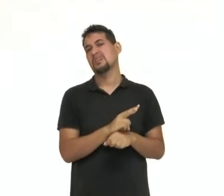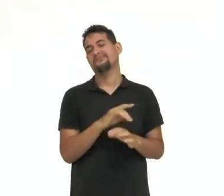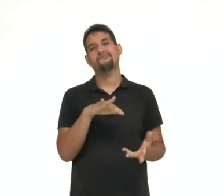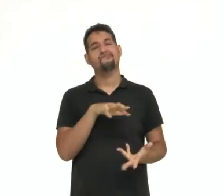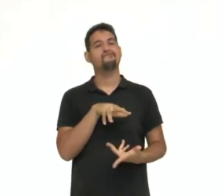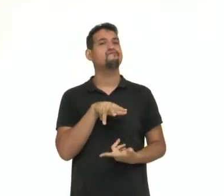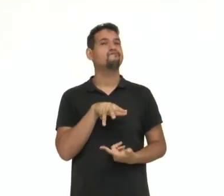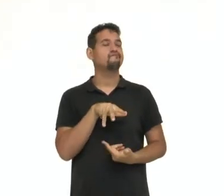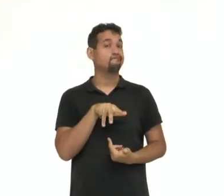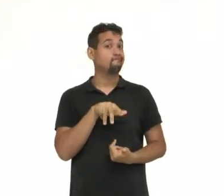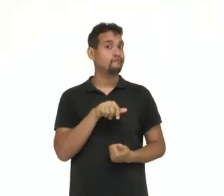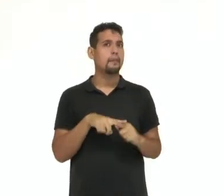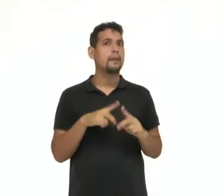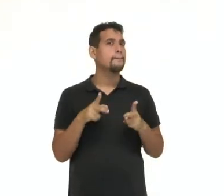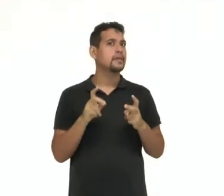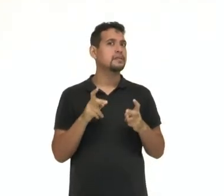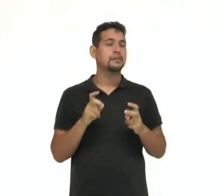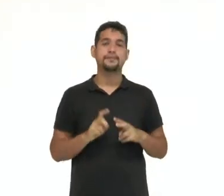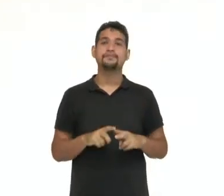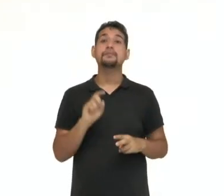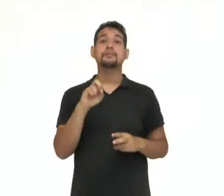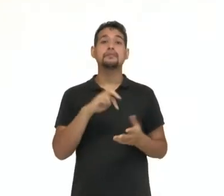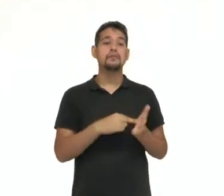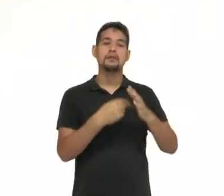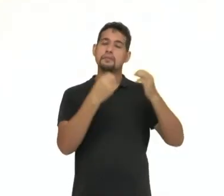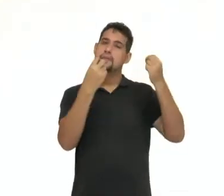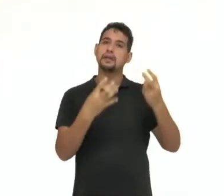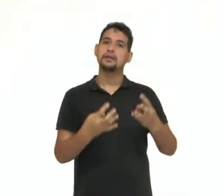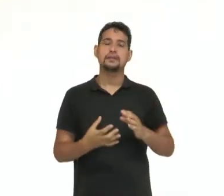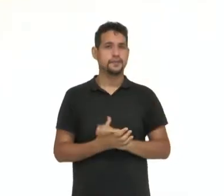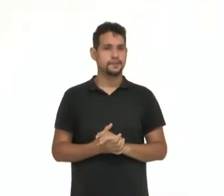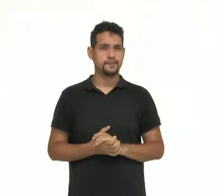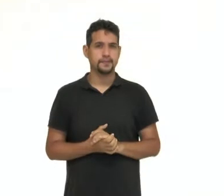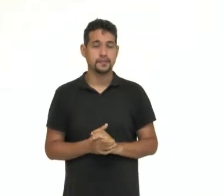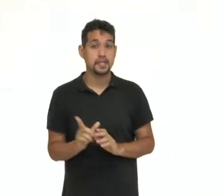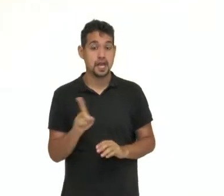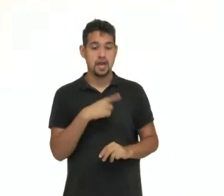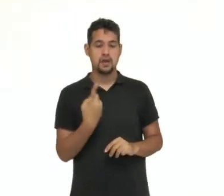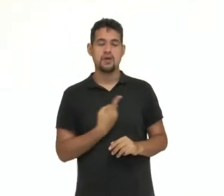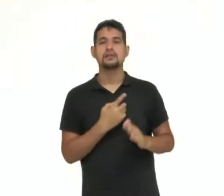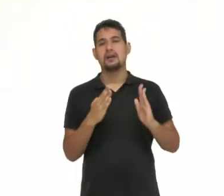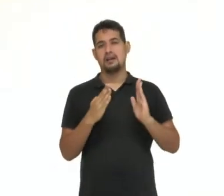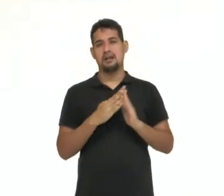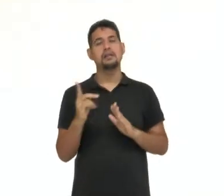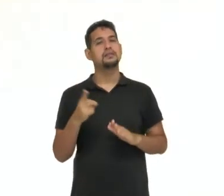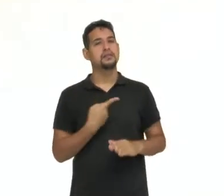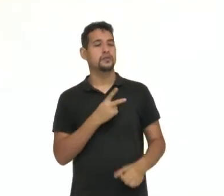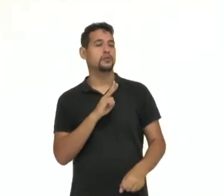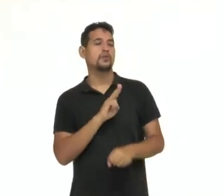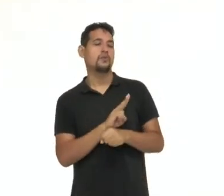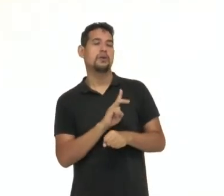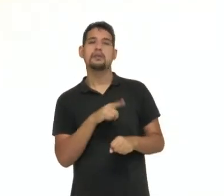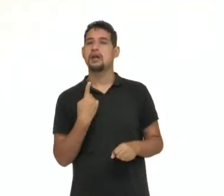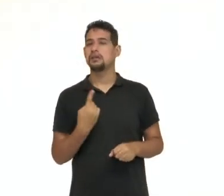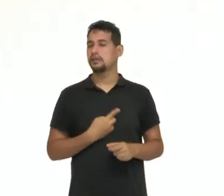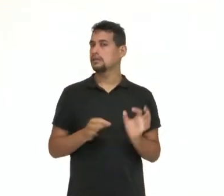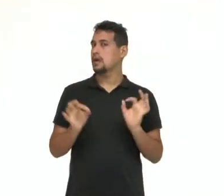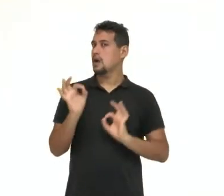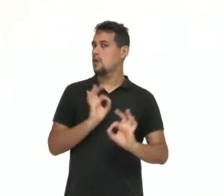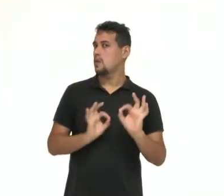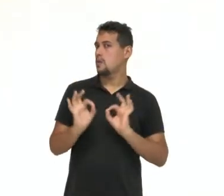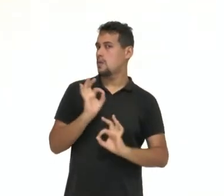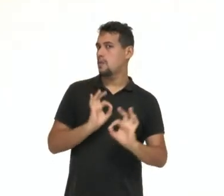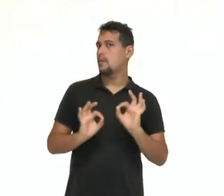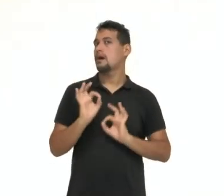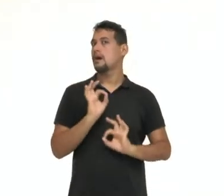ambiente. Então vejam, gente, o que ele está dizendo? A nossa casa a gente cuida, a gente arruma,